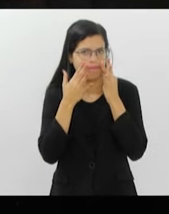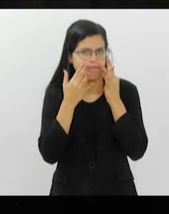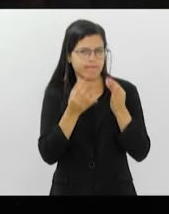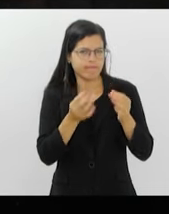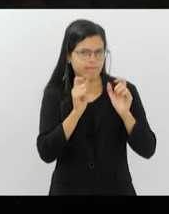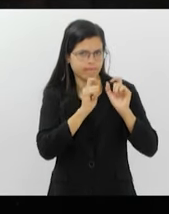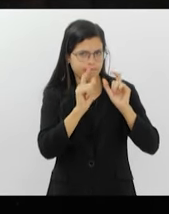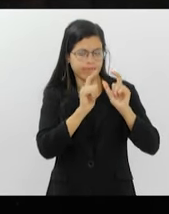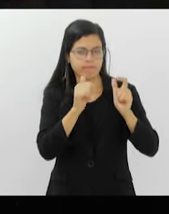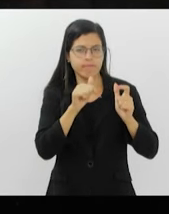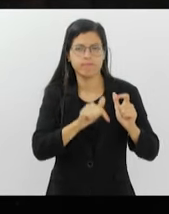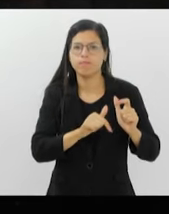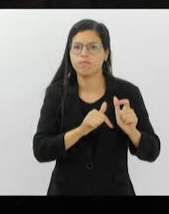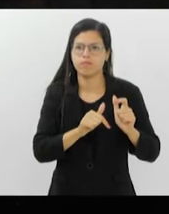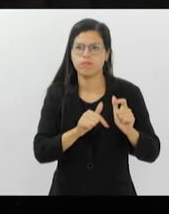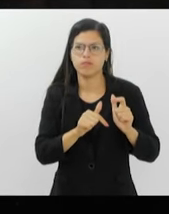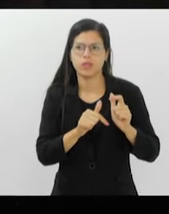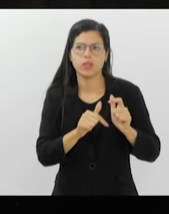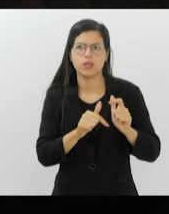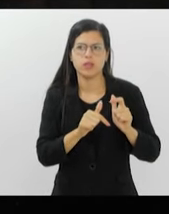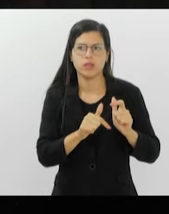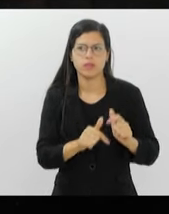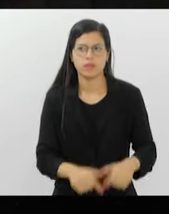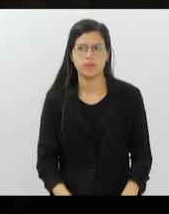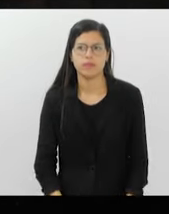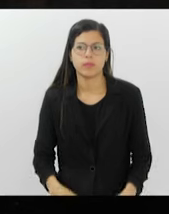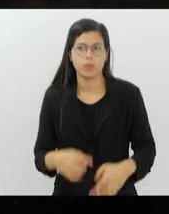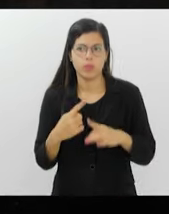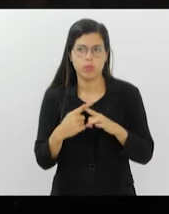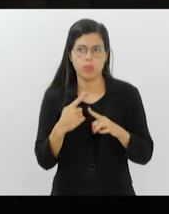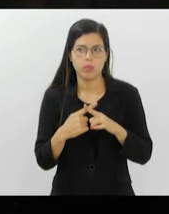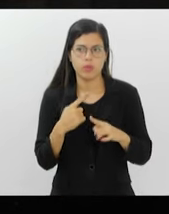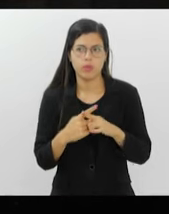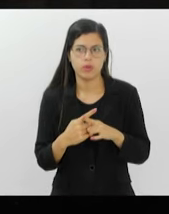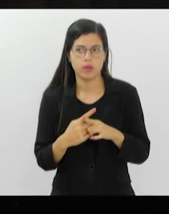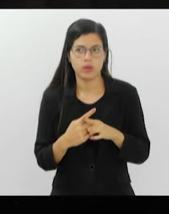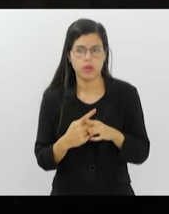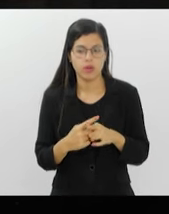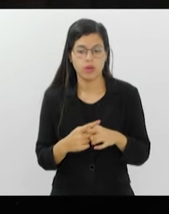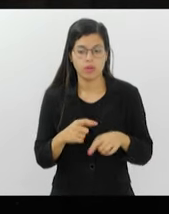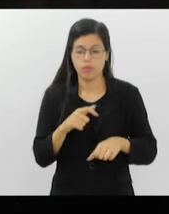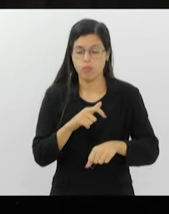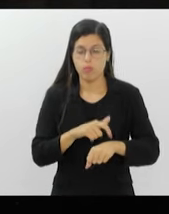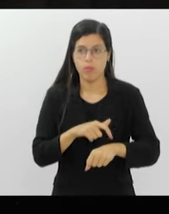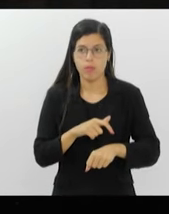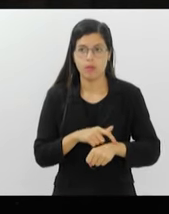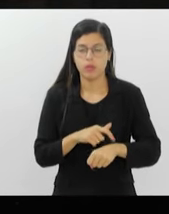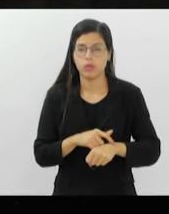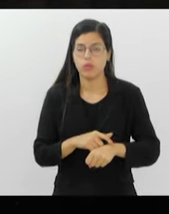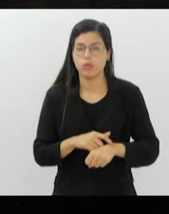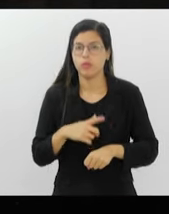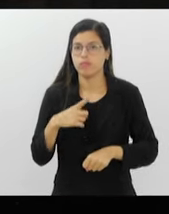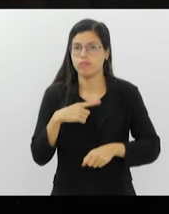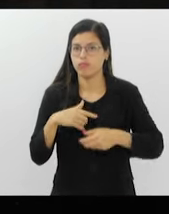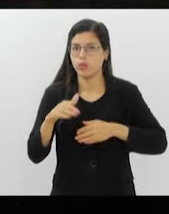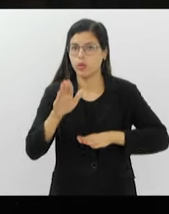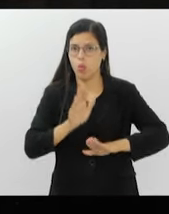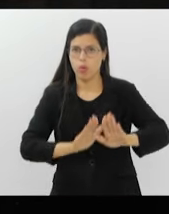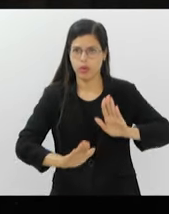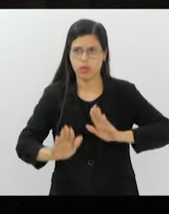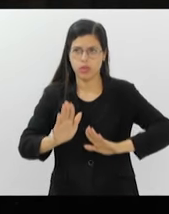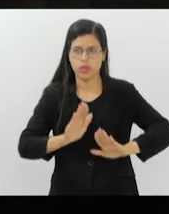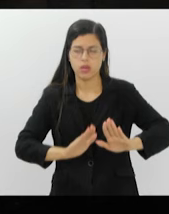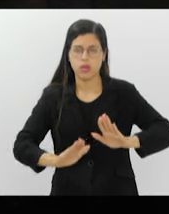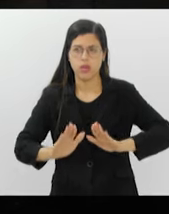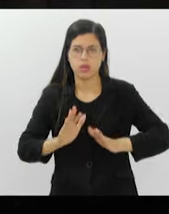sobre sobre essa questão porque o momento é de a gente ter cautela com